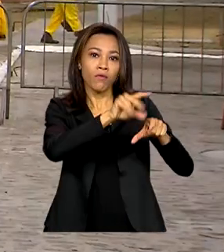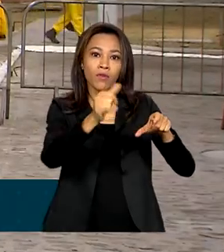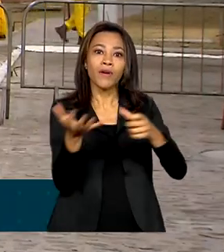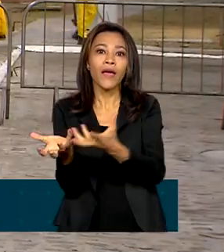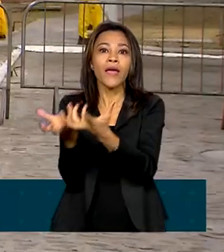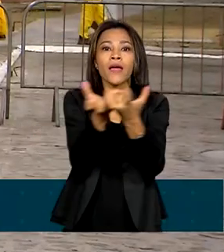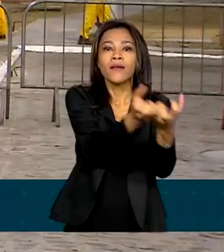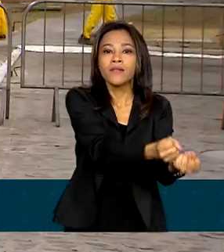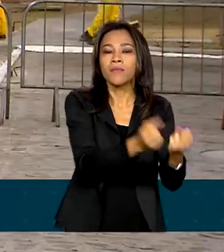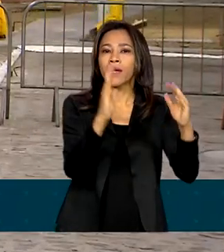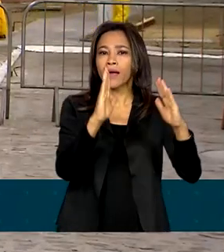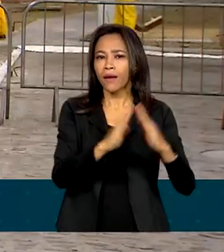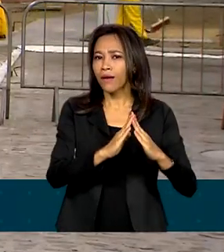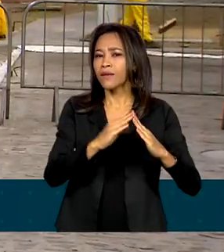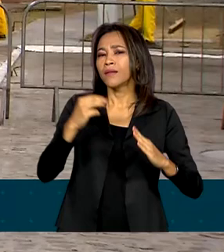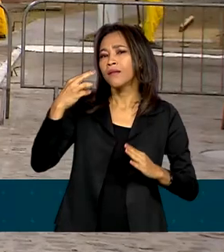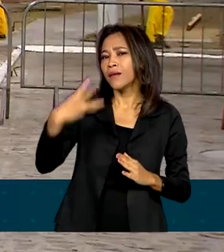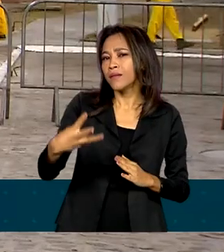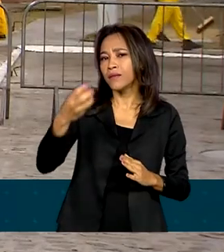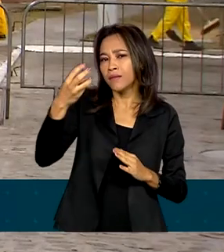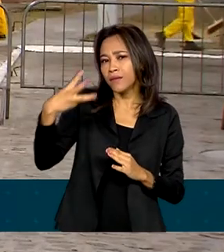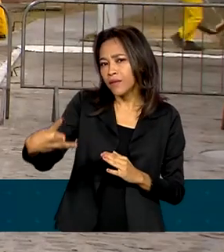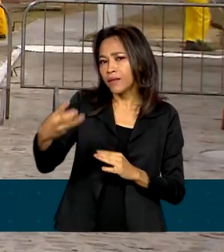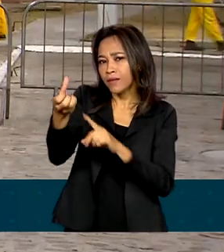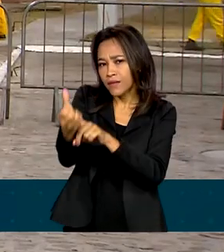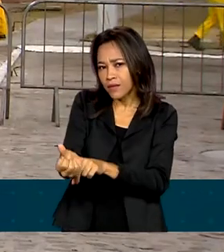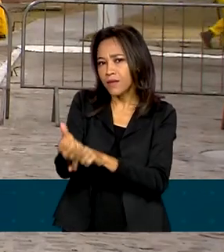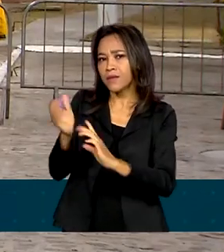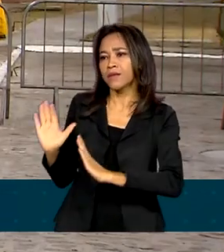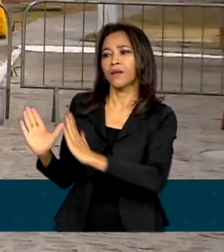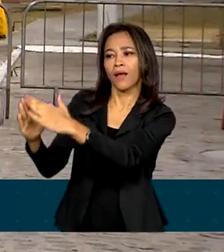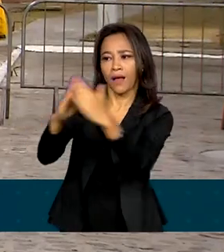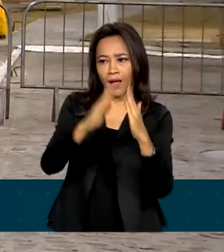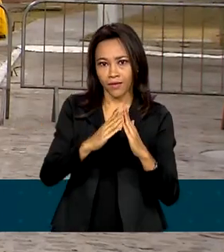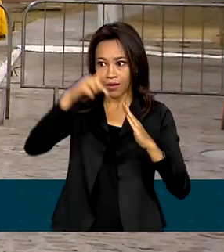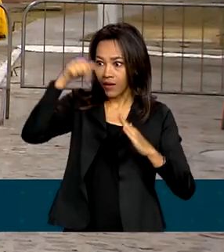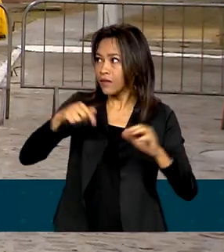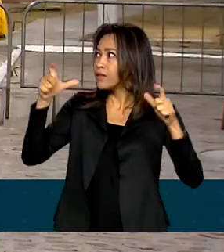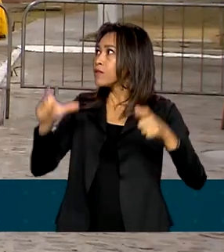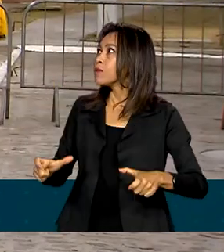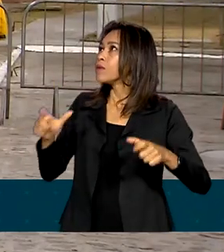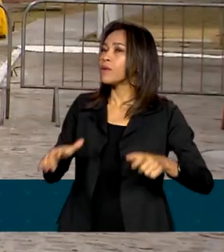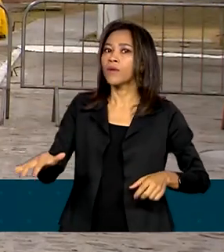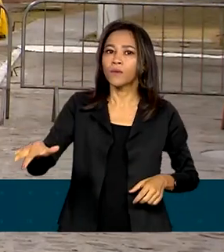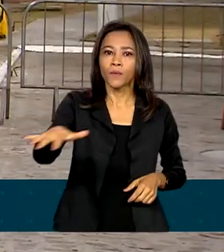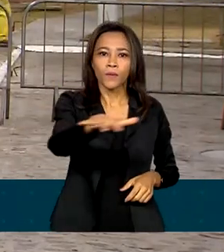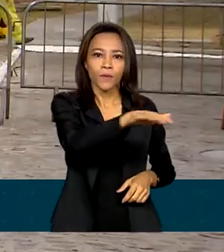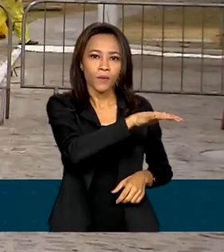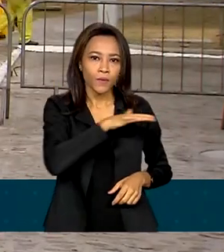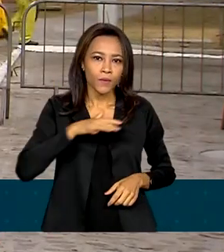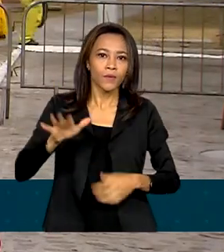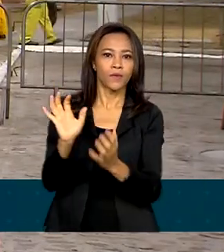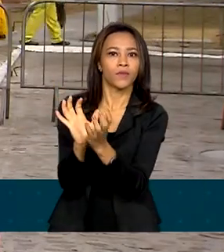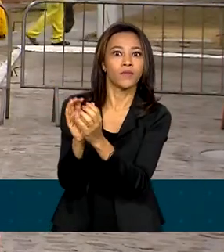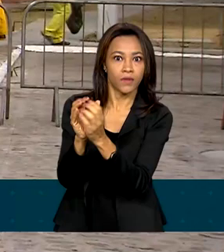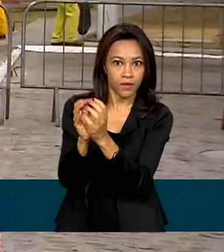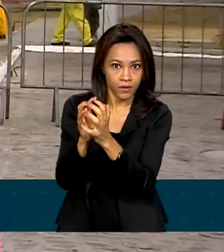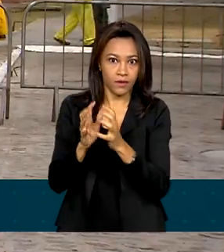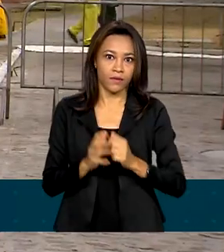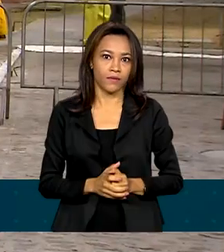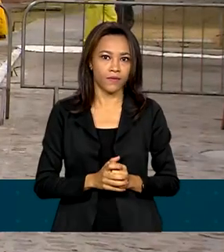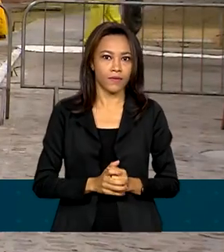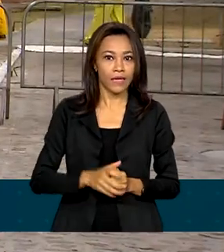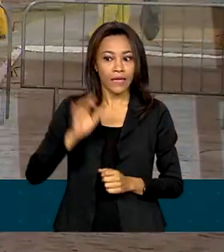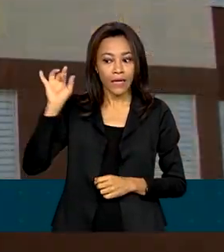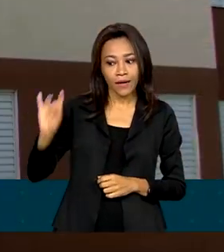de 336 unidades habitacionais aqui no condomínio Rui Frazão, na região metropolitana de Recife. Cada uma